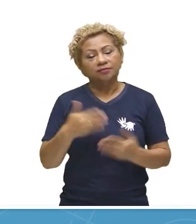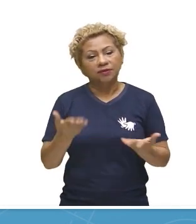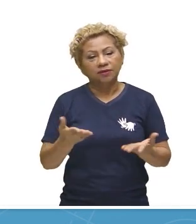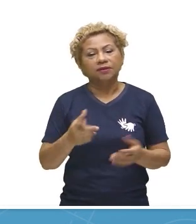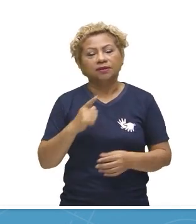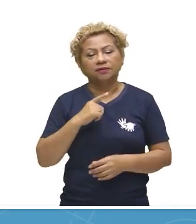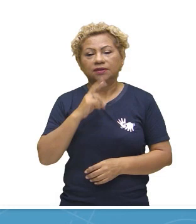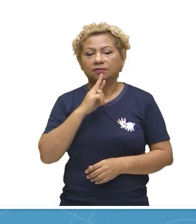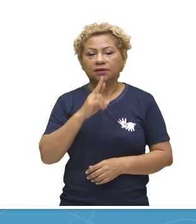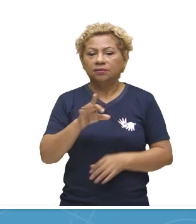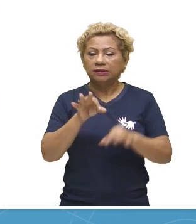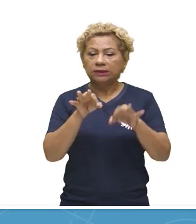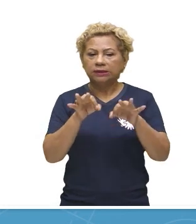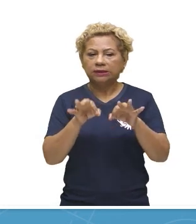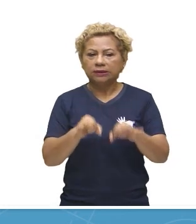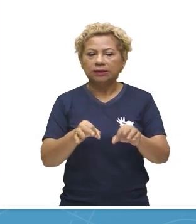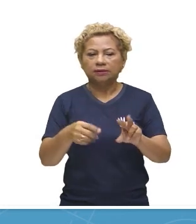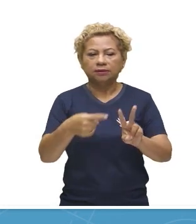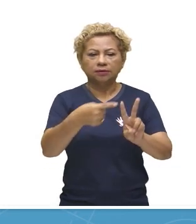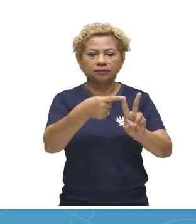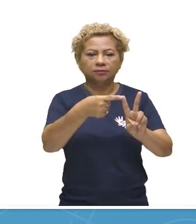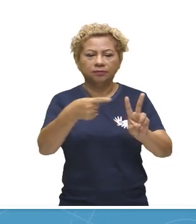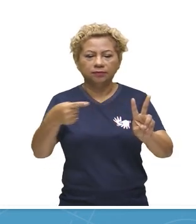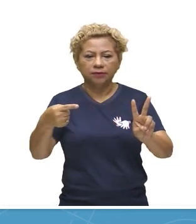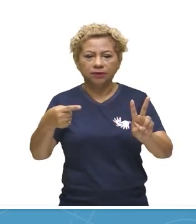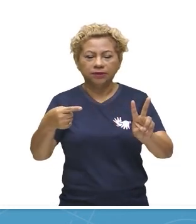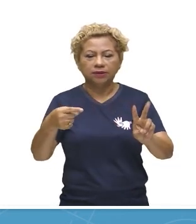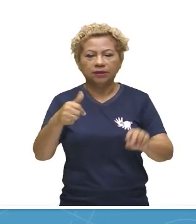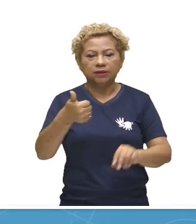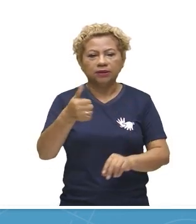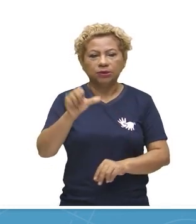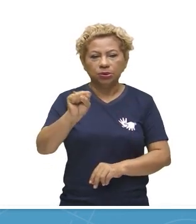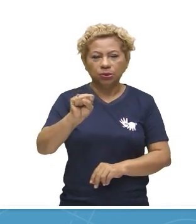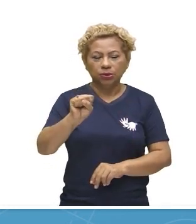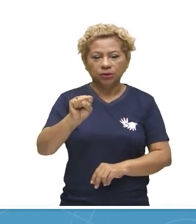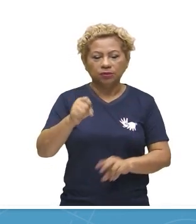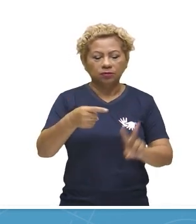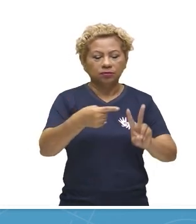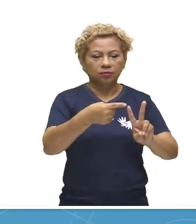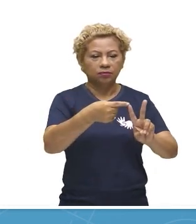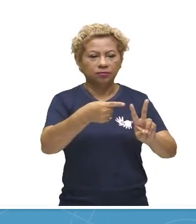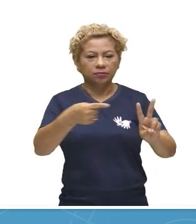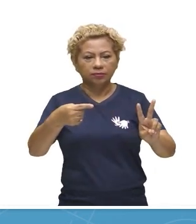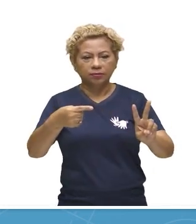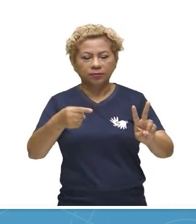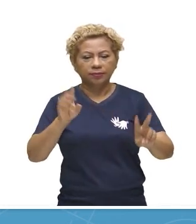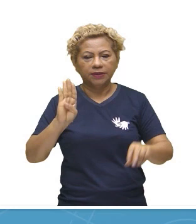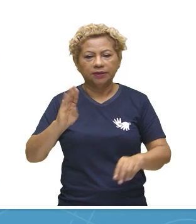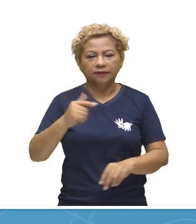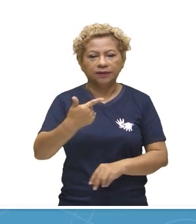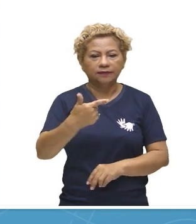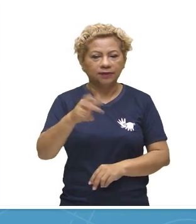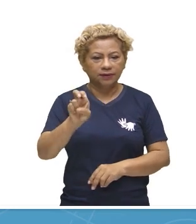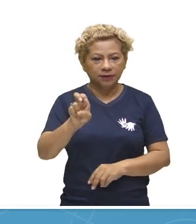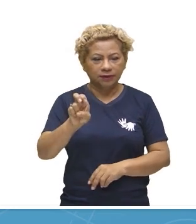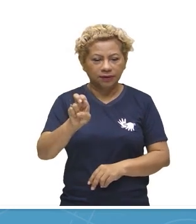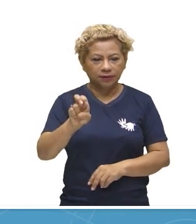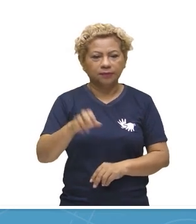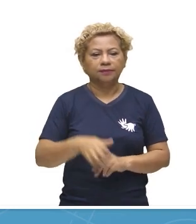ter raiz quadrada de 324, a gente vai ver aí a 18, né? A raiz quadrada de